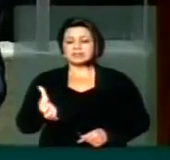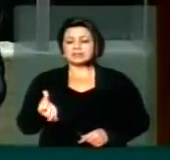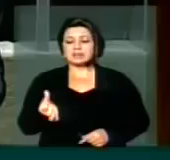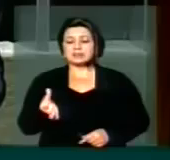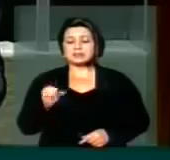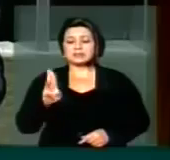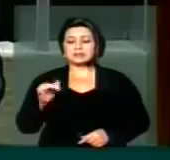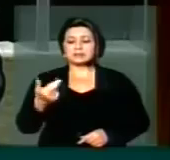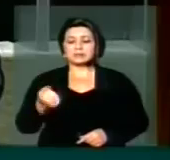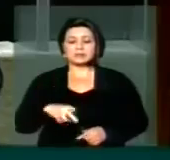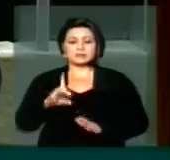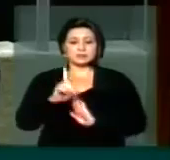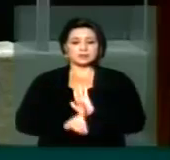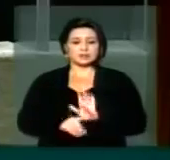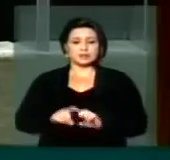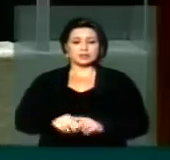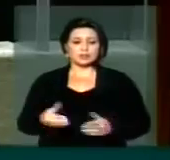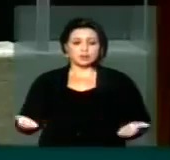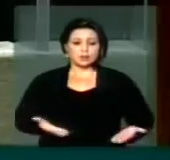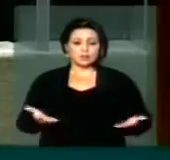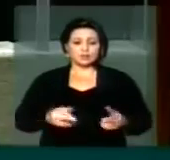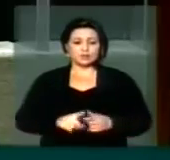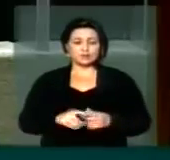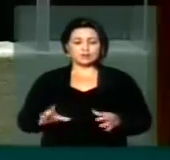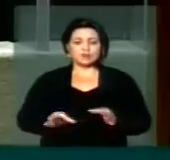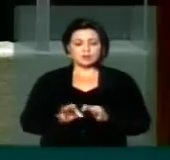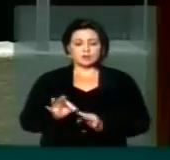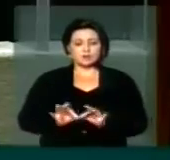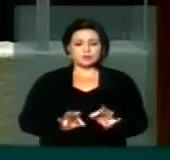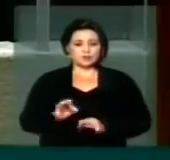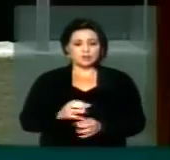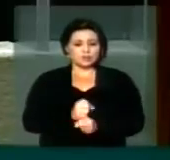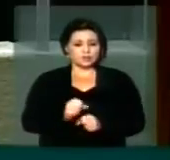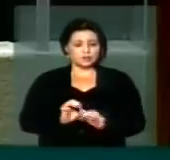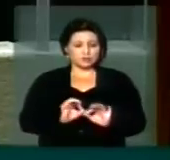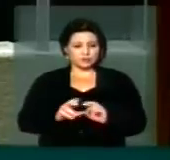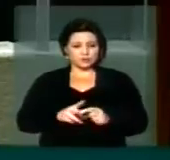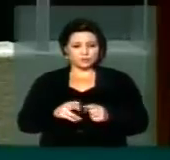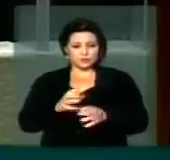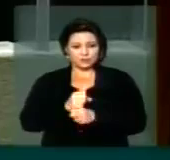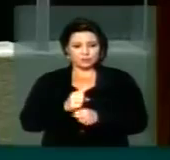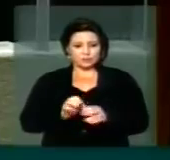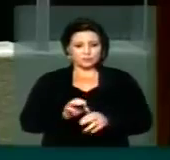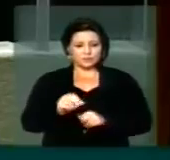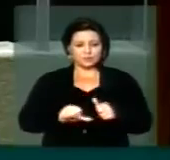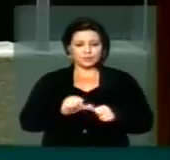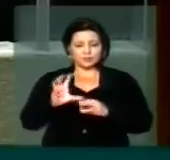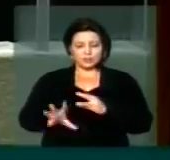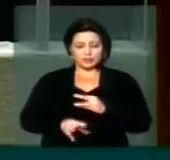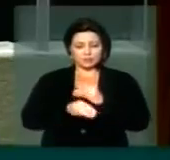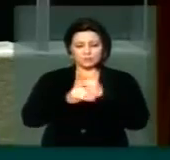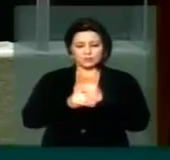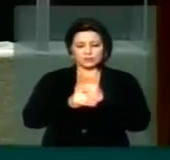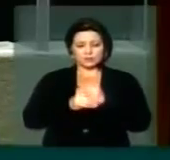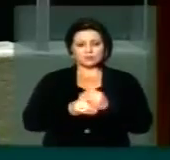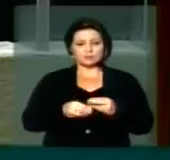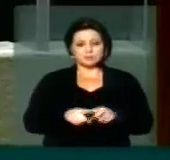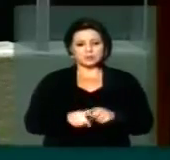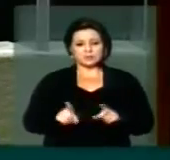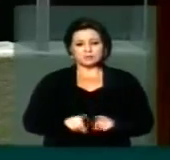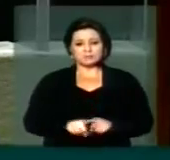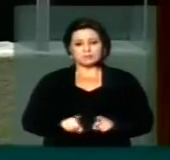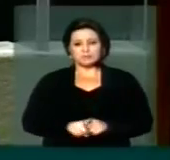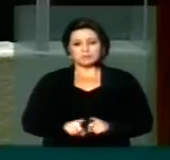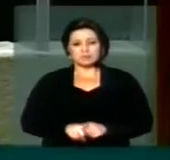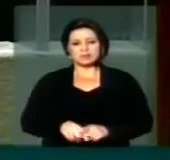o decreto original, e agora um ajuste que depois se transformou numa emenda de 6 bilhões